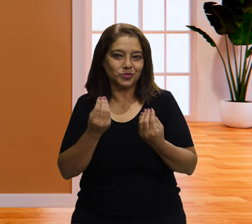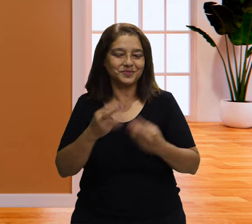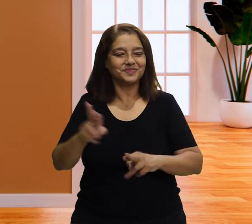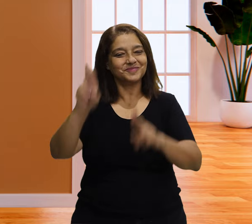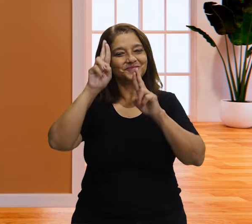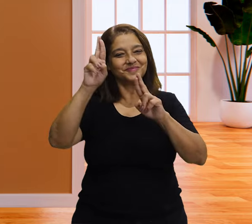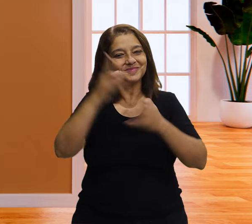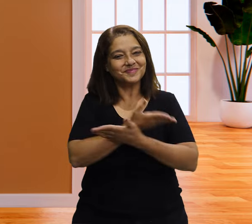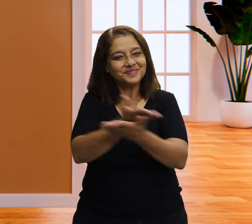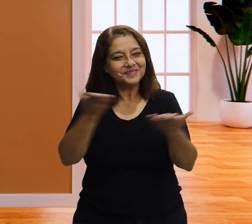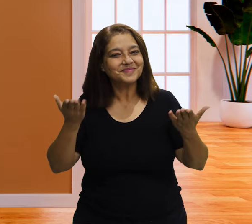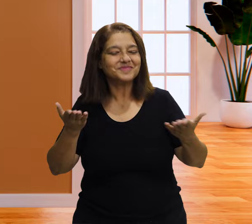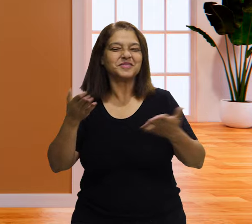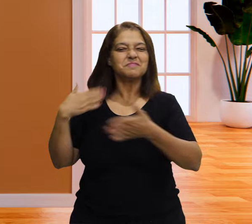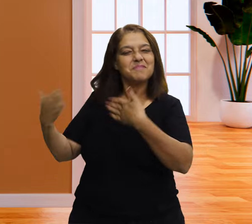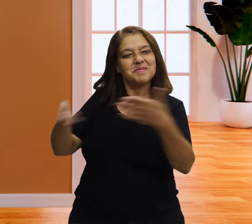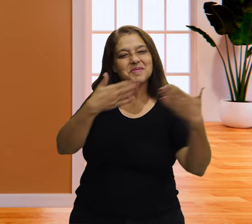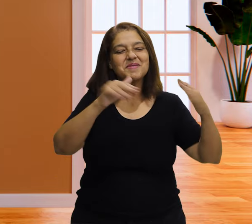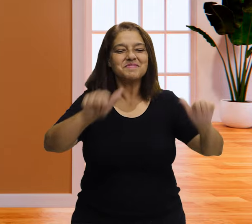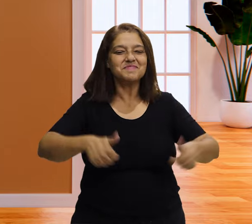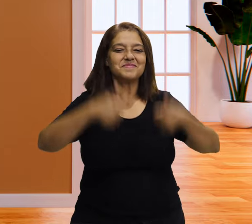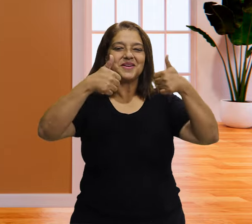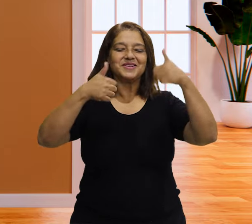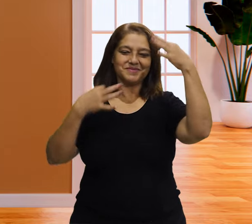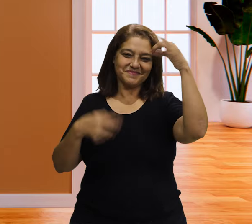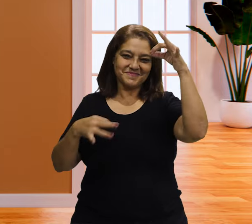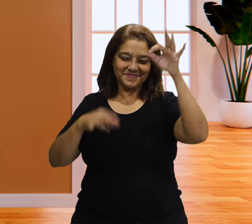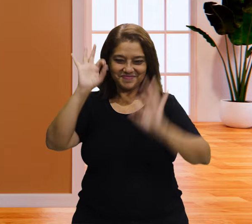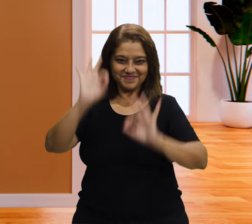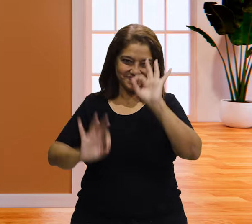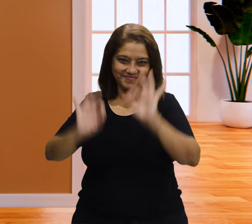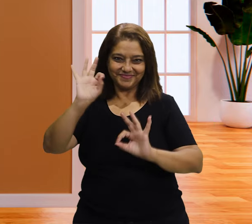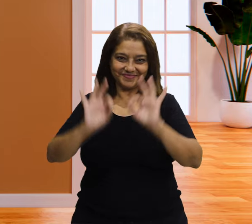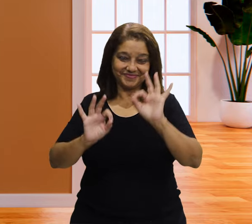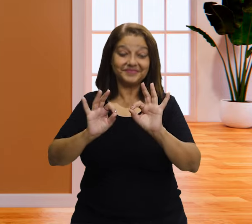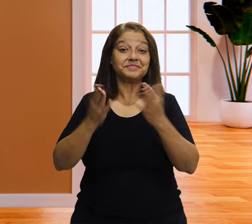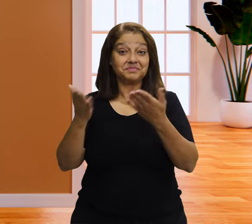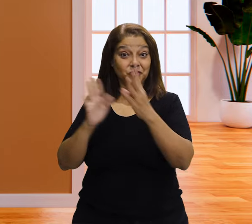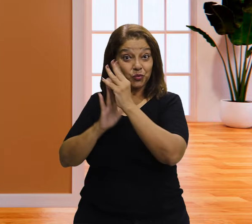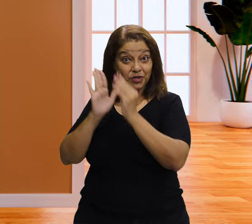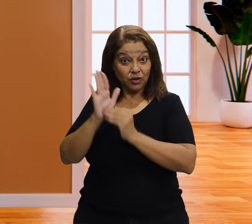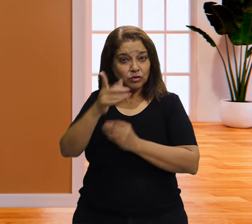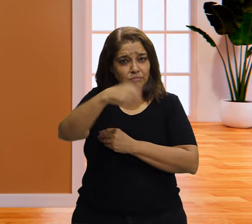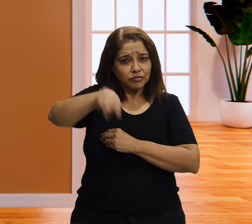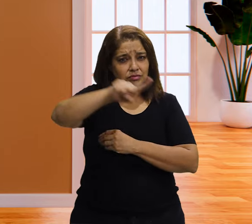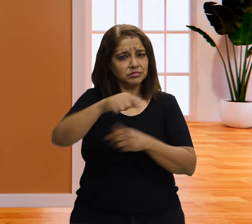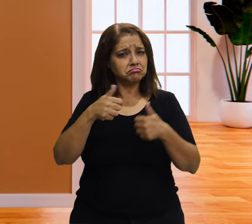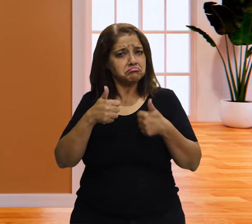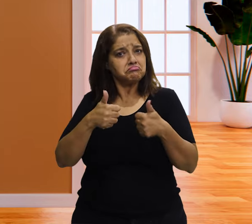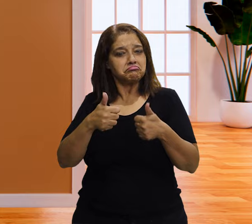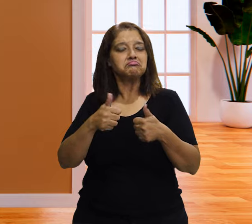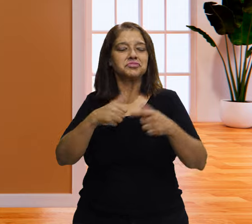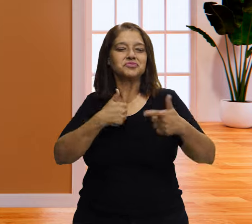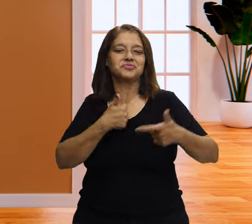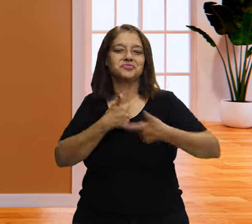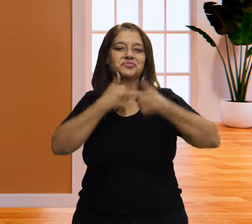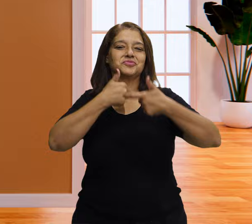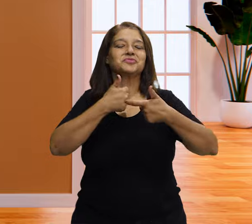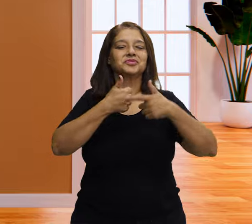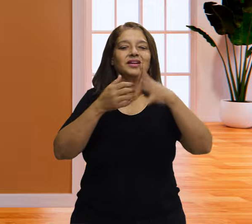Desejo a vocês ótimas conversas e planejamentos. Se esse conteúdo fez sentido para você,